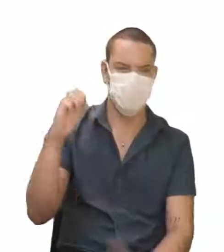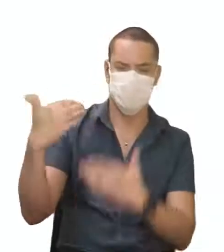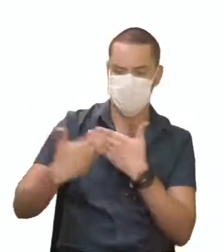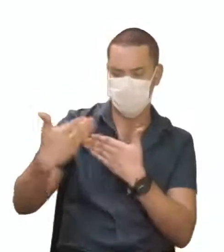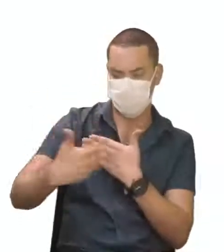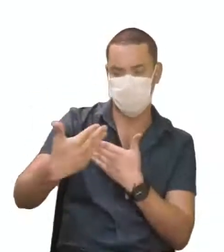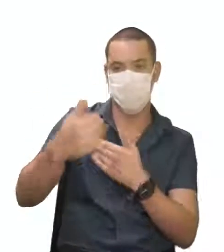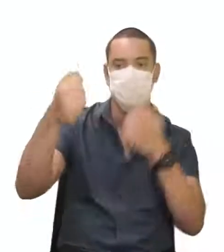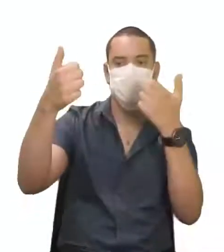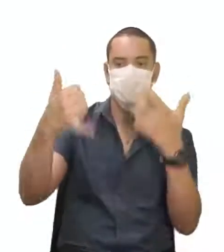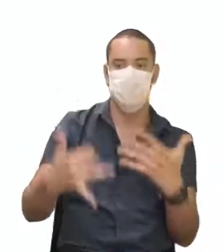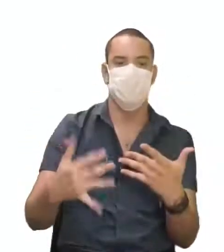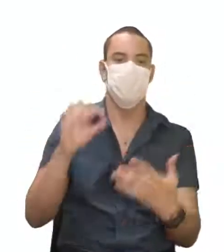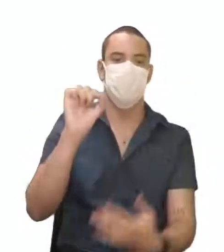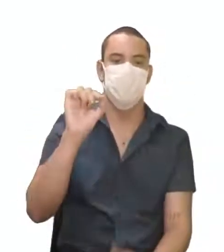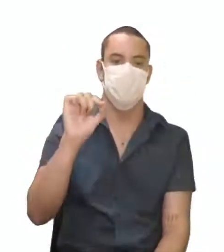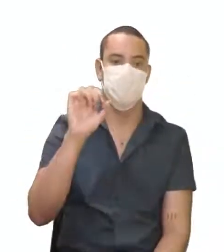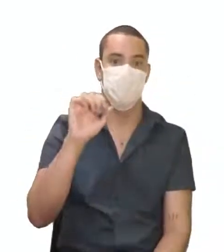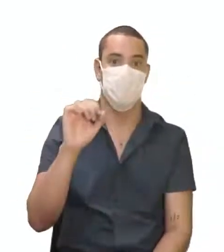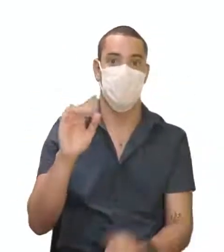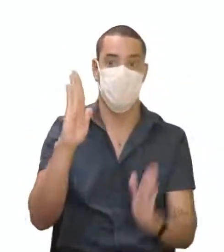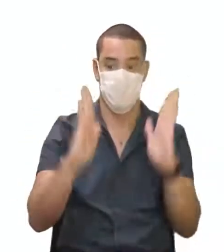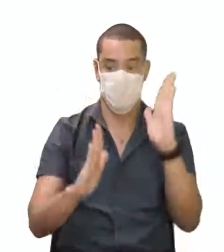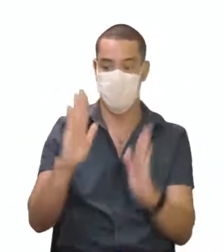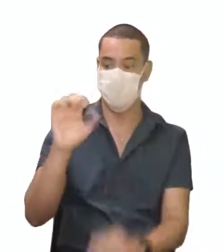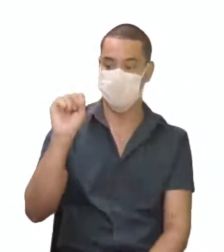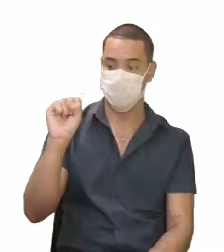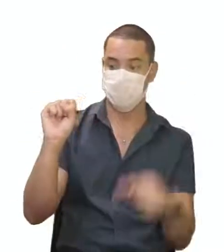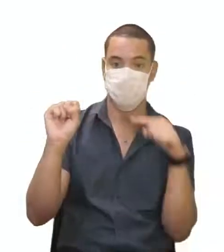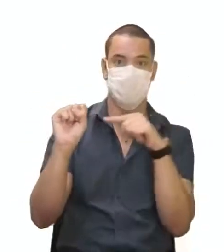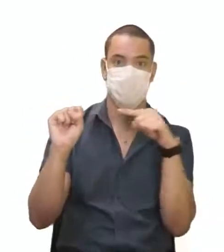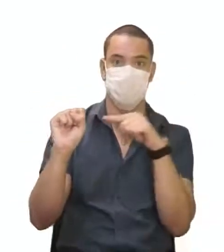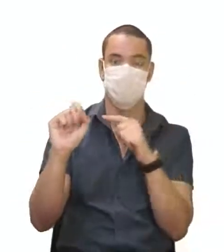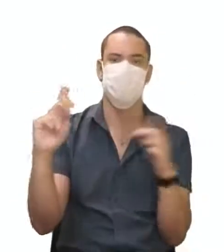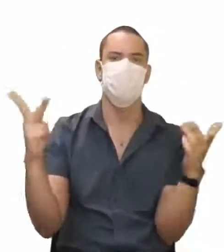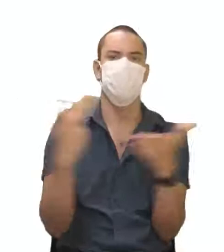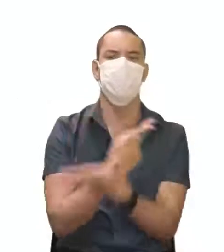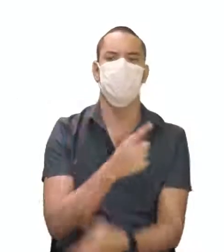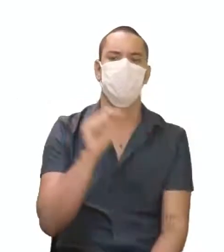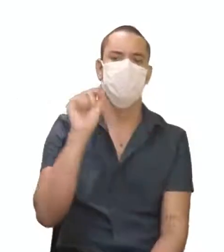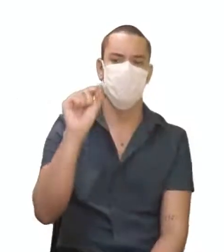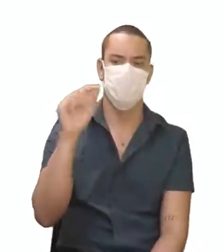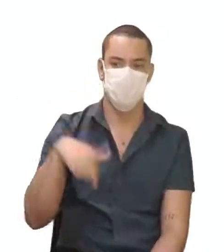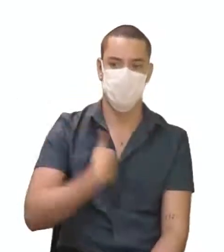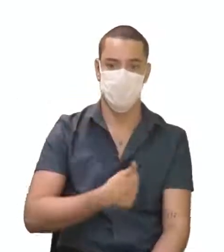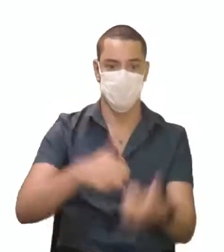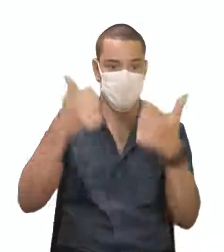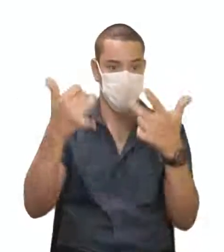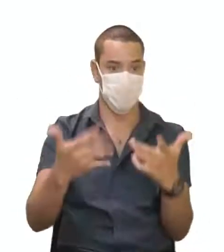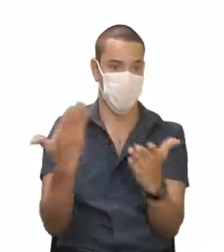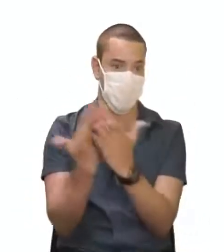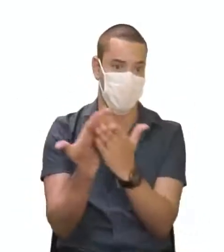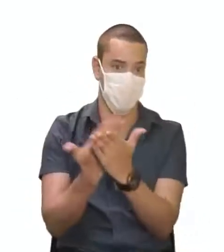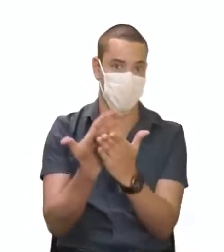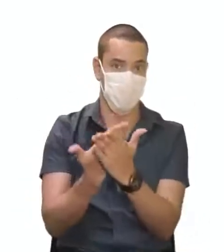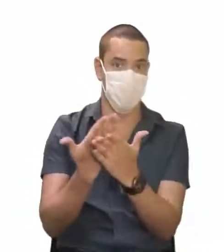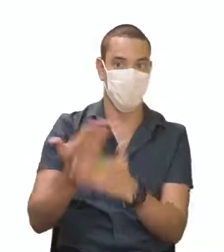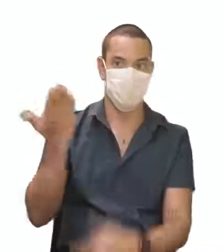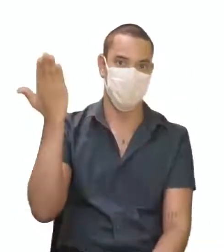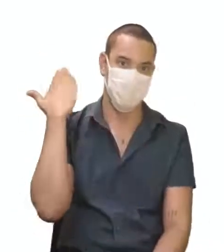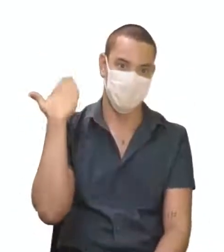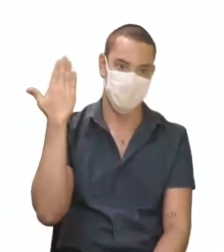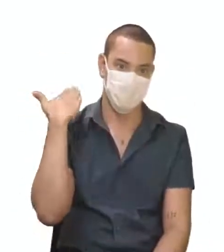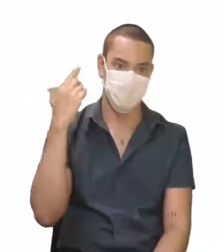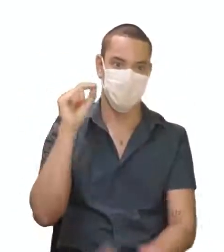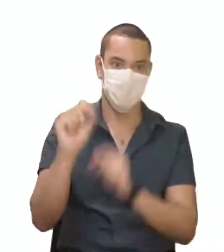galera? Fase S. Nessa fase S ocorre o que a gente viu na aula anterior.